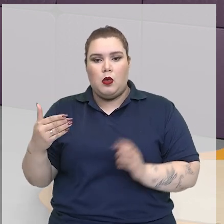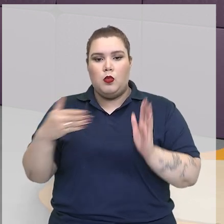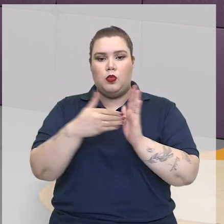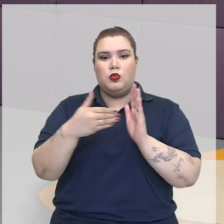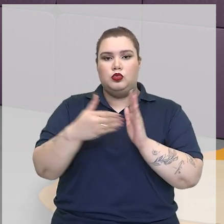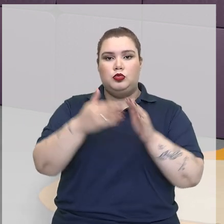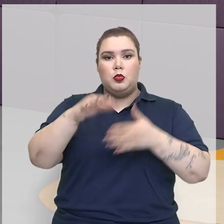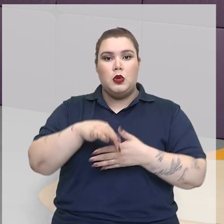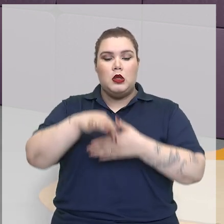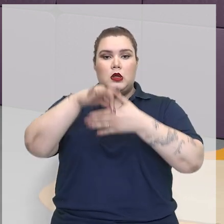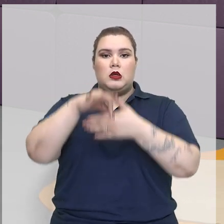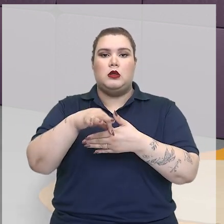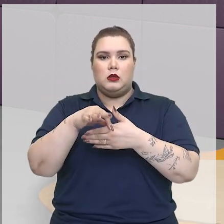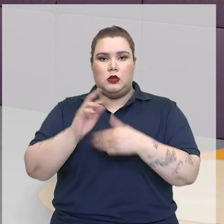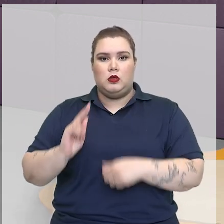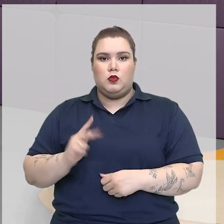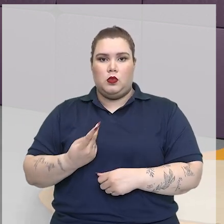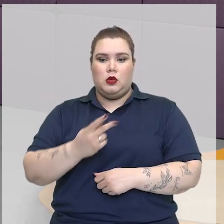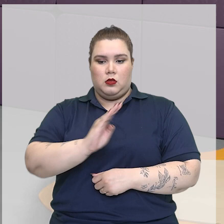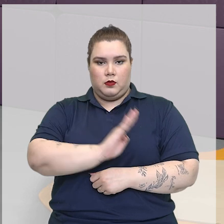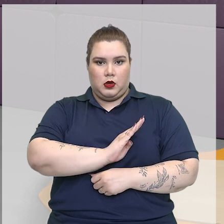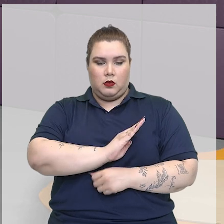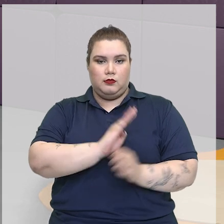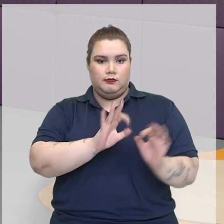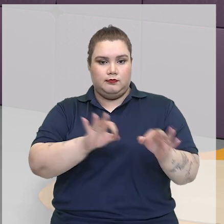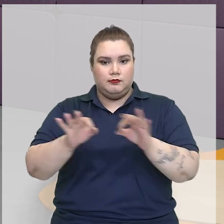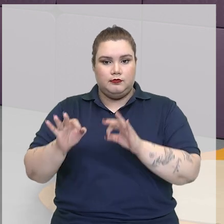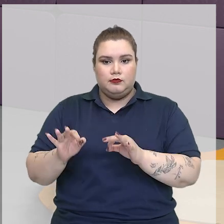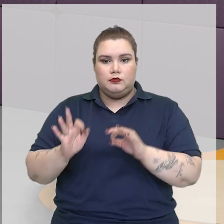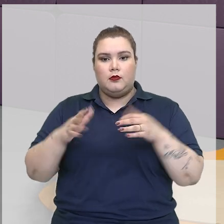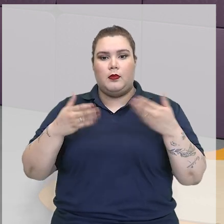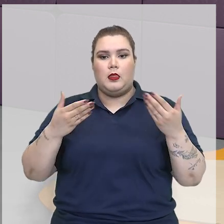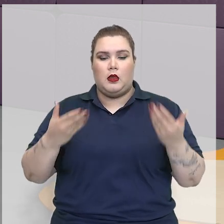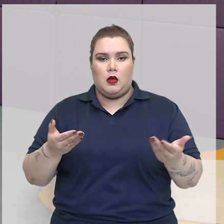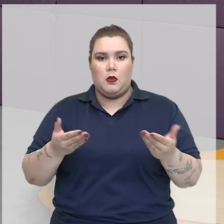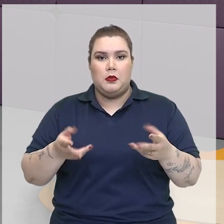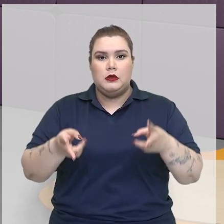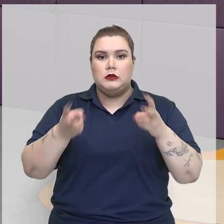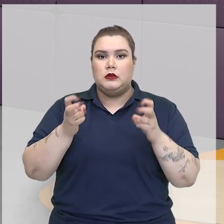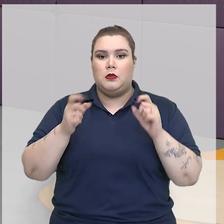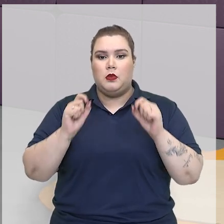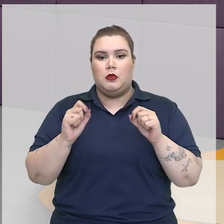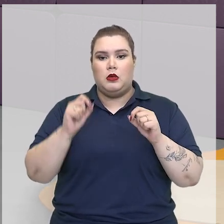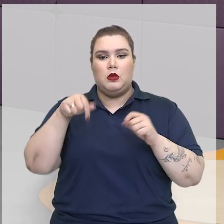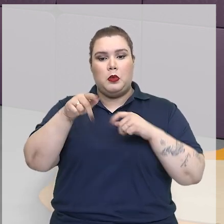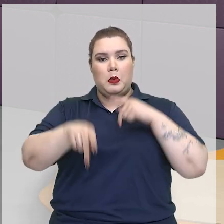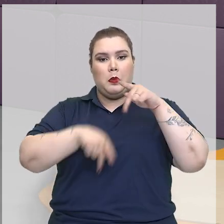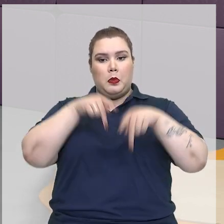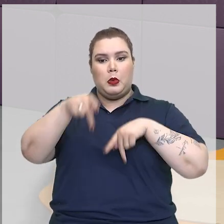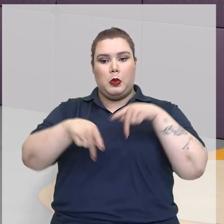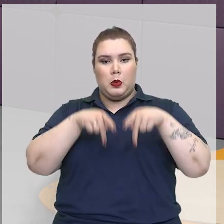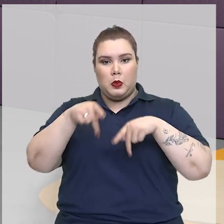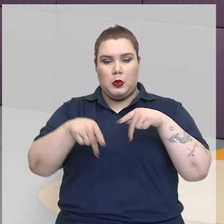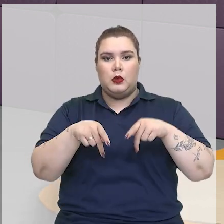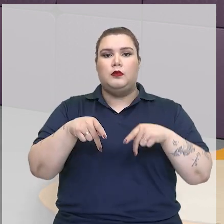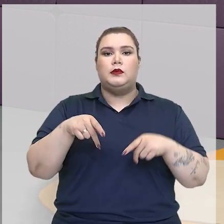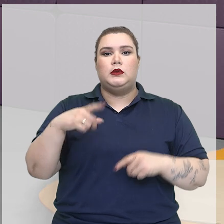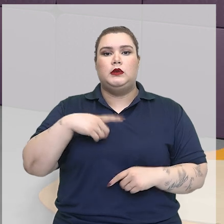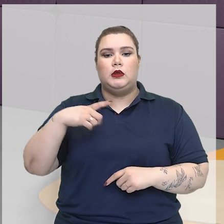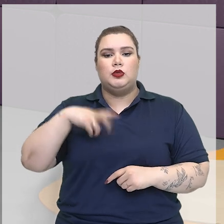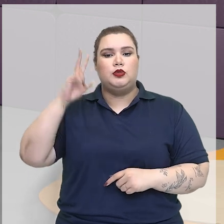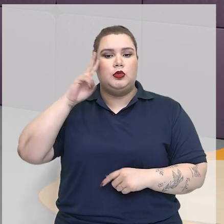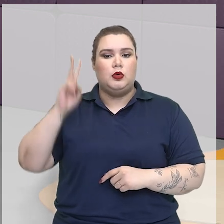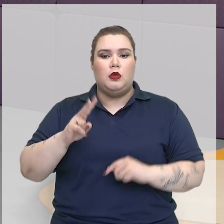dos hebreus. Então, vale ressaltar que dentro da história do povo hebraico, você vai ter,